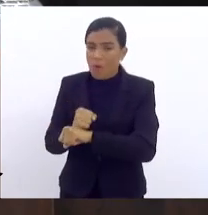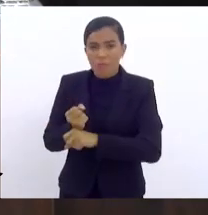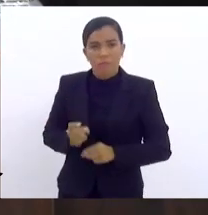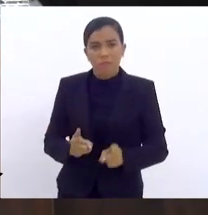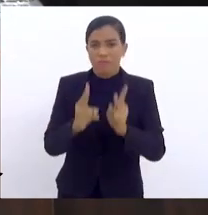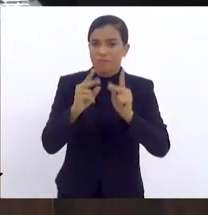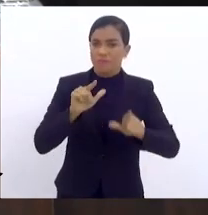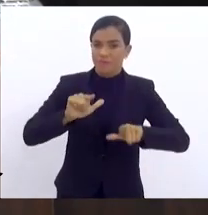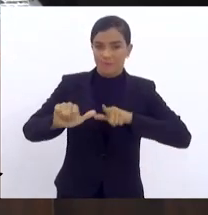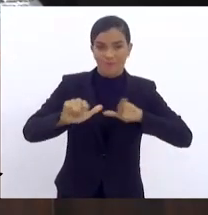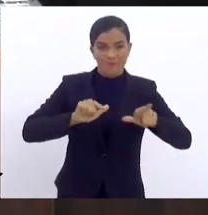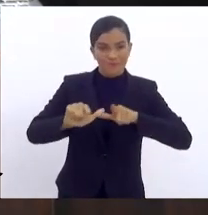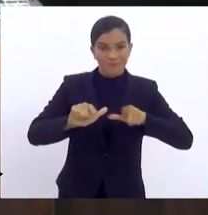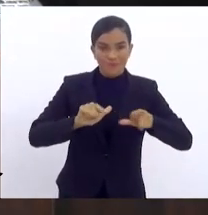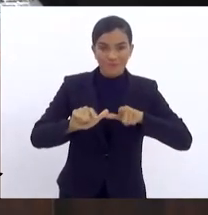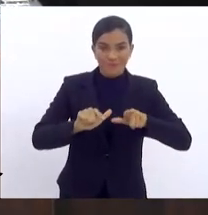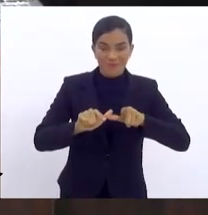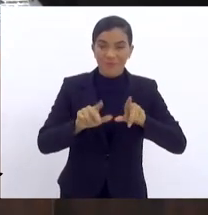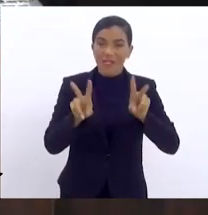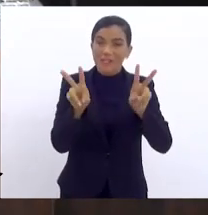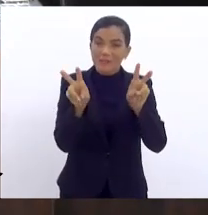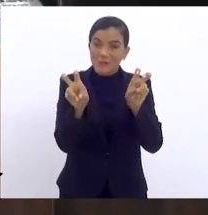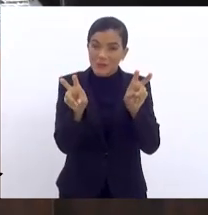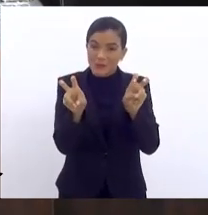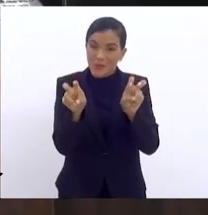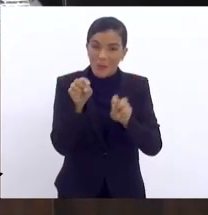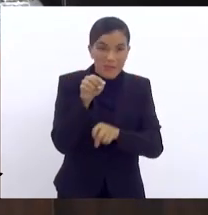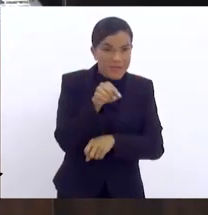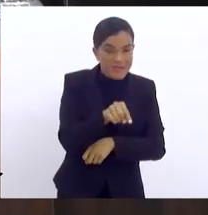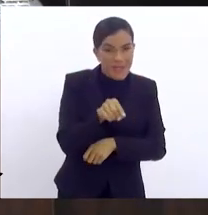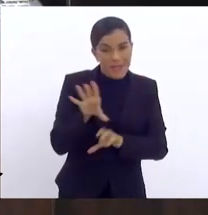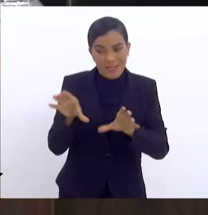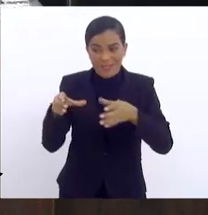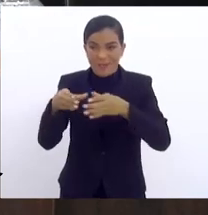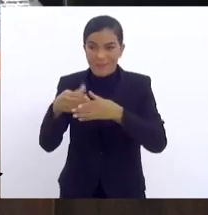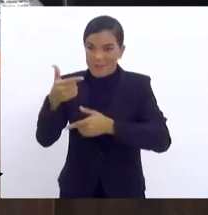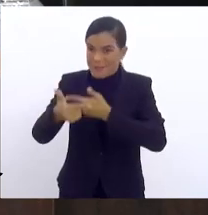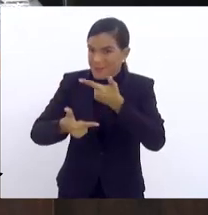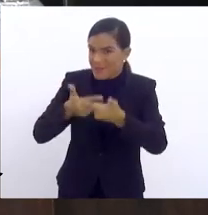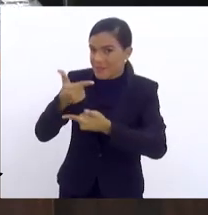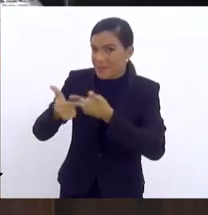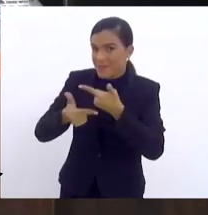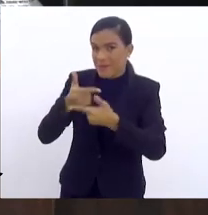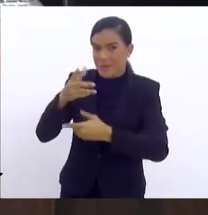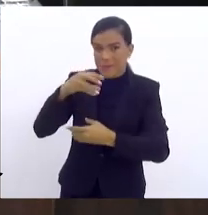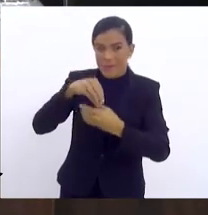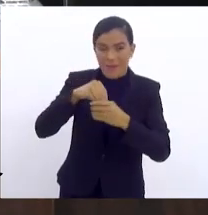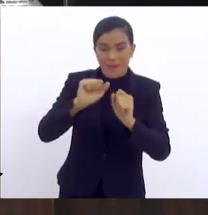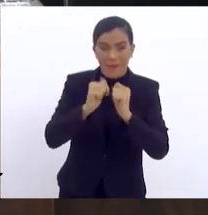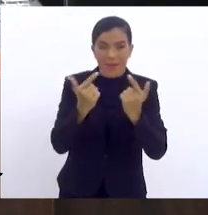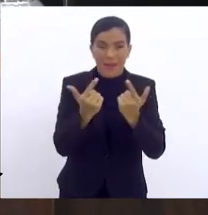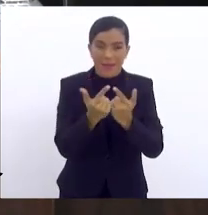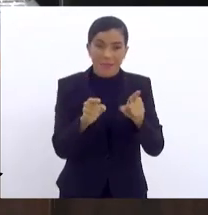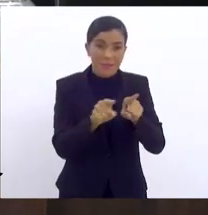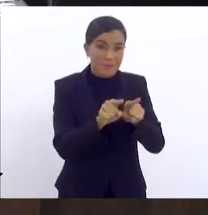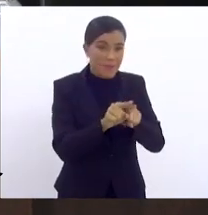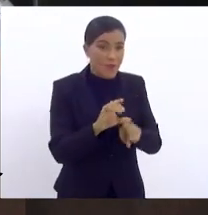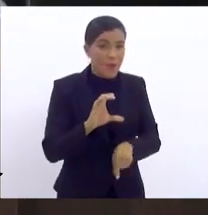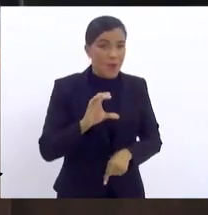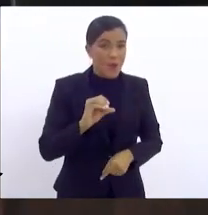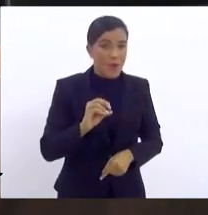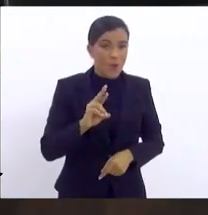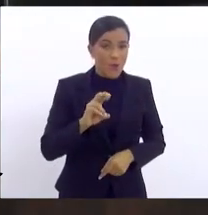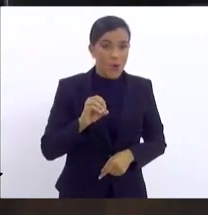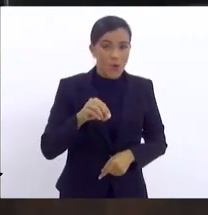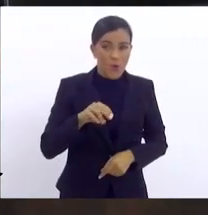Então essa questão que nós aqui essa comissão aqui tá muito firme nessa questão inclusive o Coronel Henrique não é isso